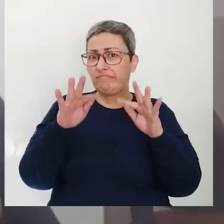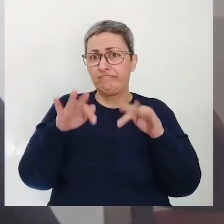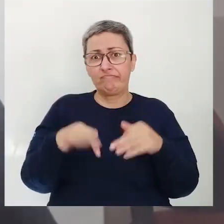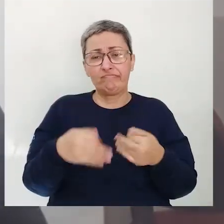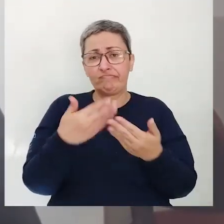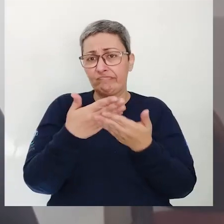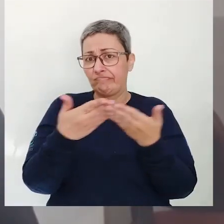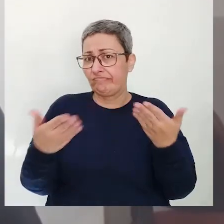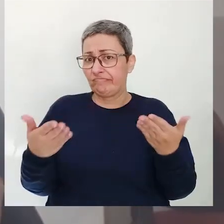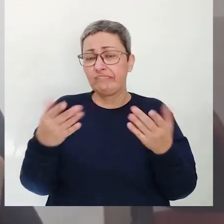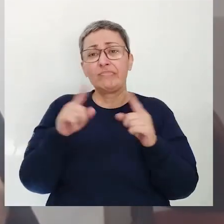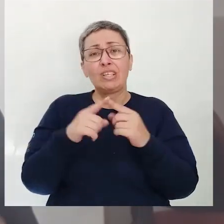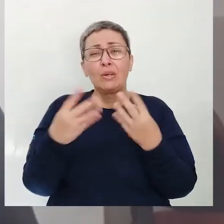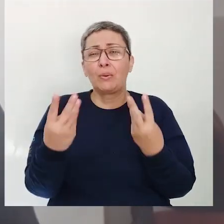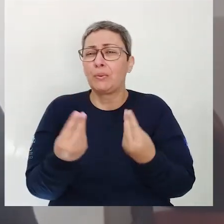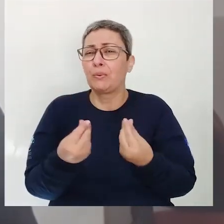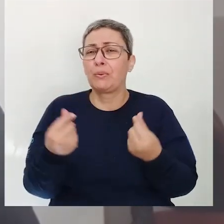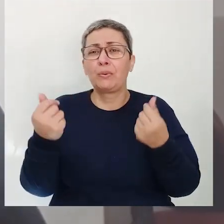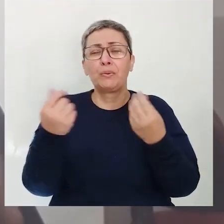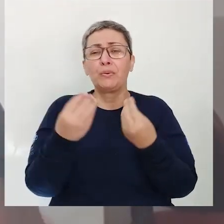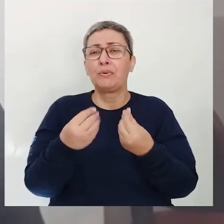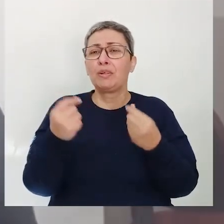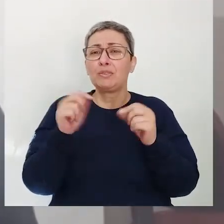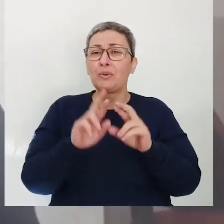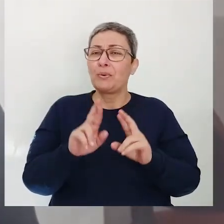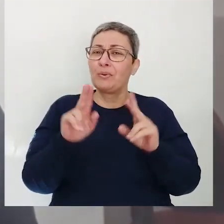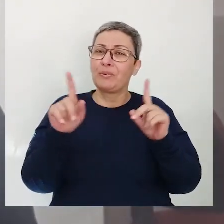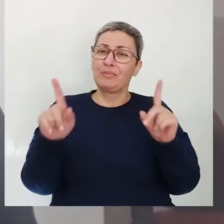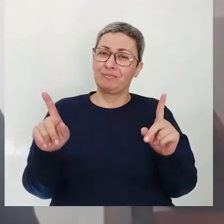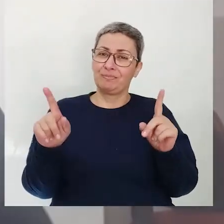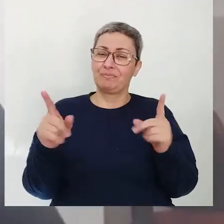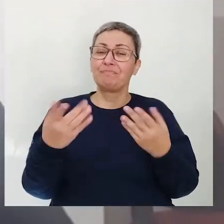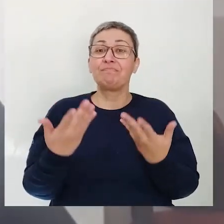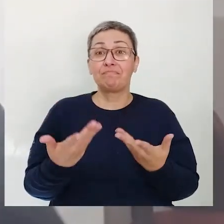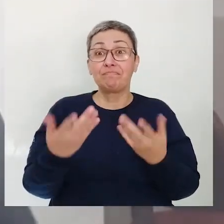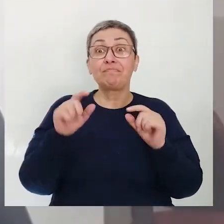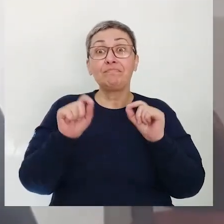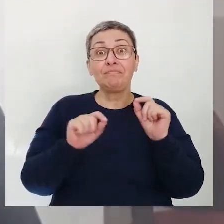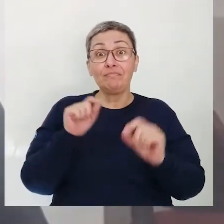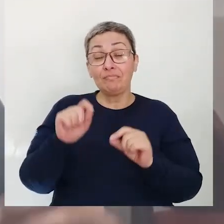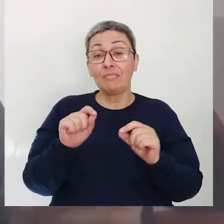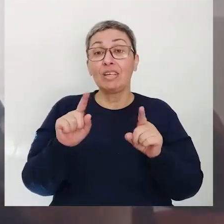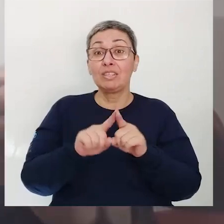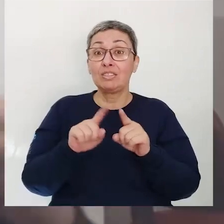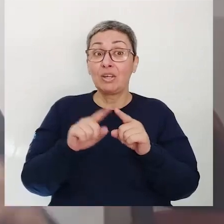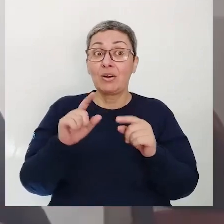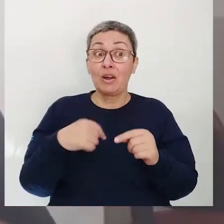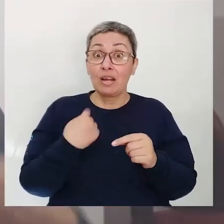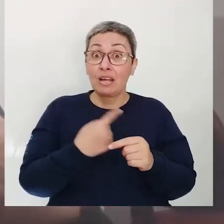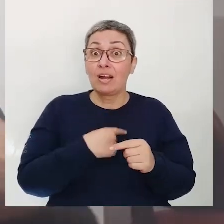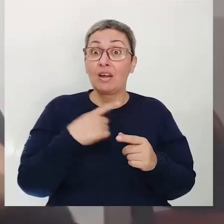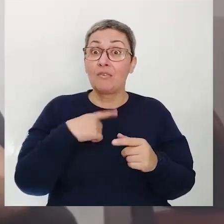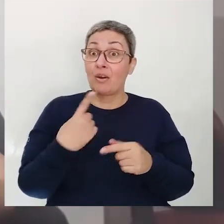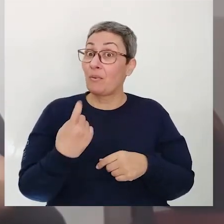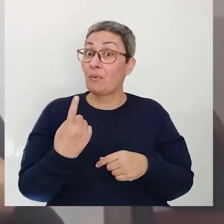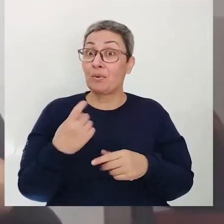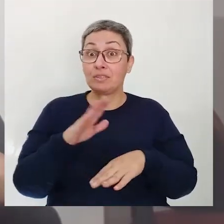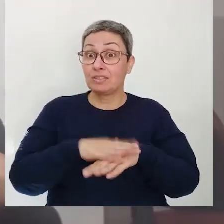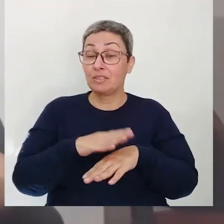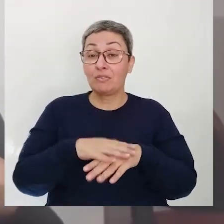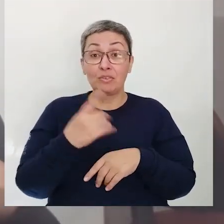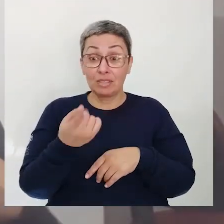Acabamos perdendo a riqueza do diferente, né? Daquilo que nos torna